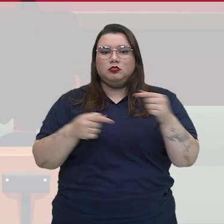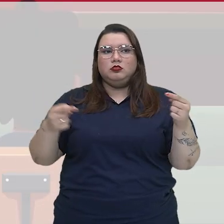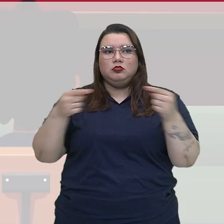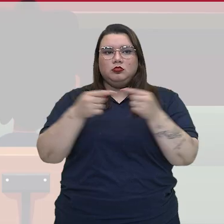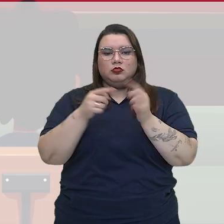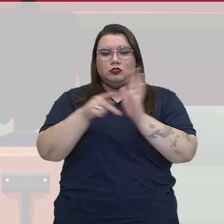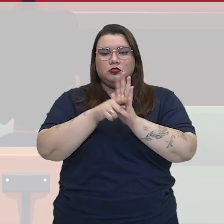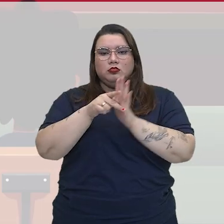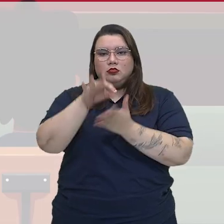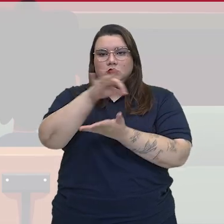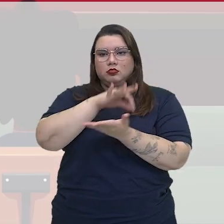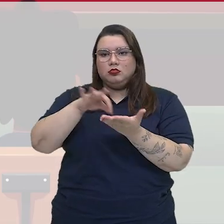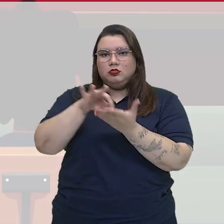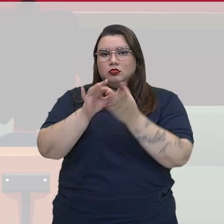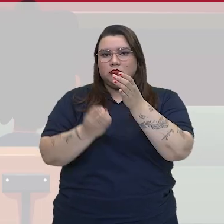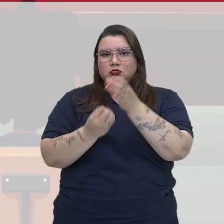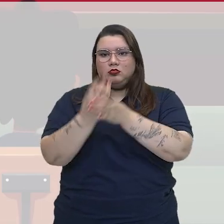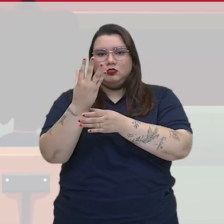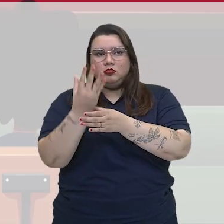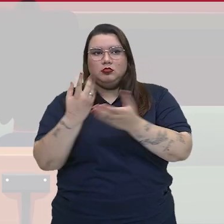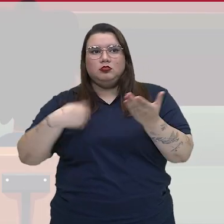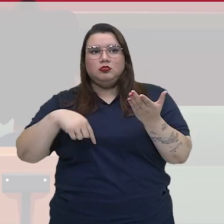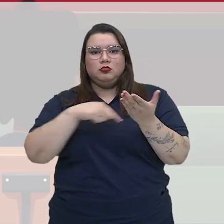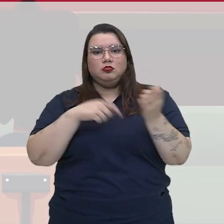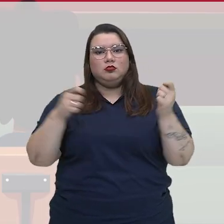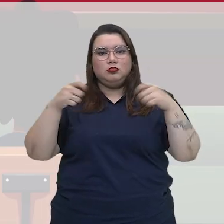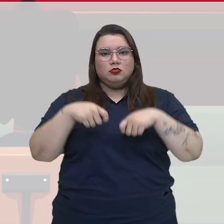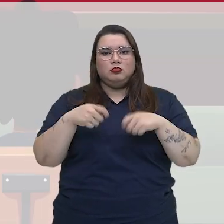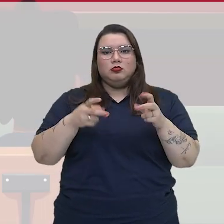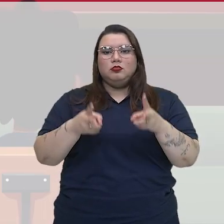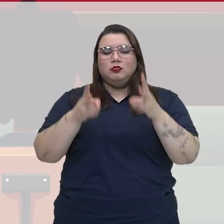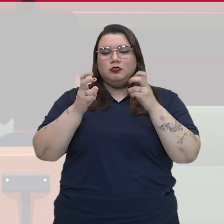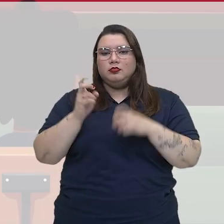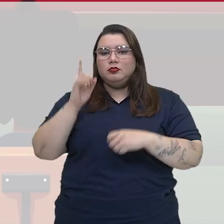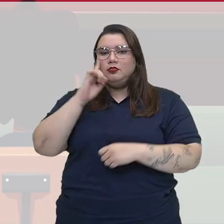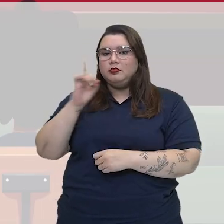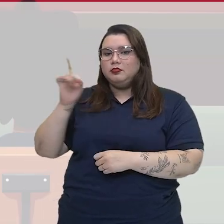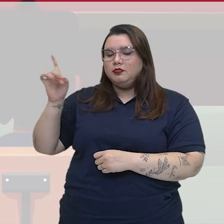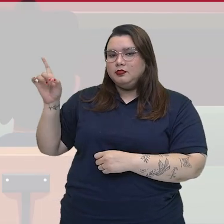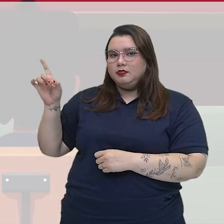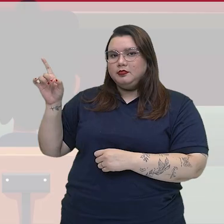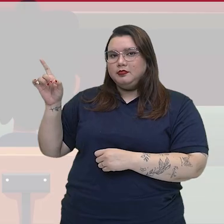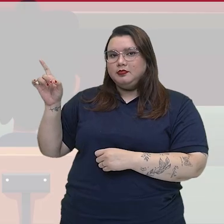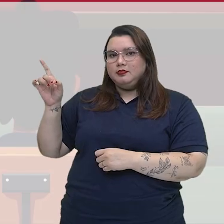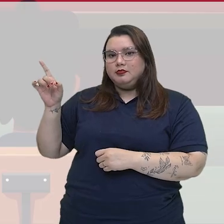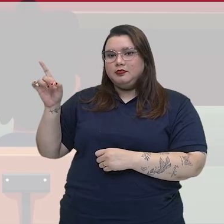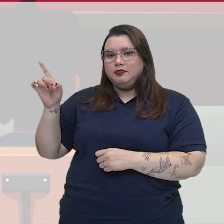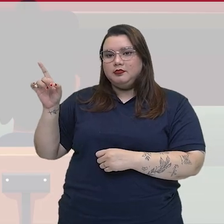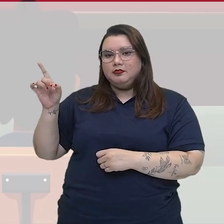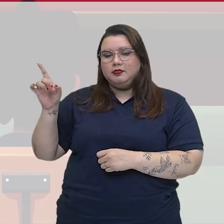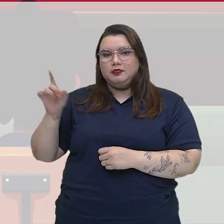elaboração desses mapas, como podemos observar no planisfério atual.